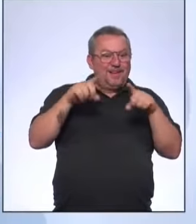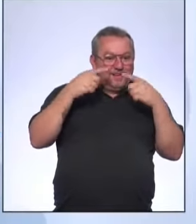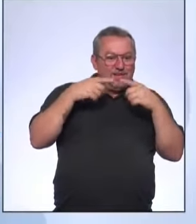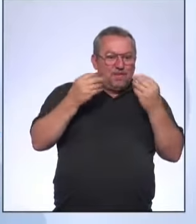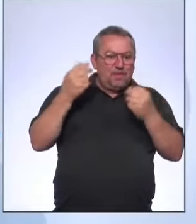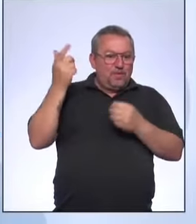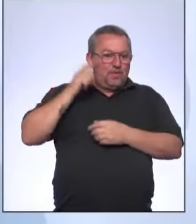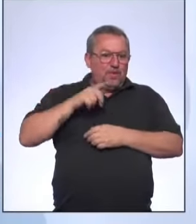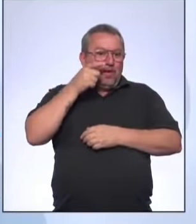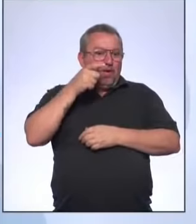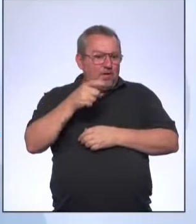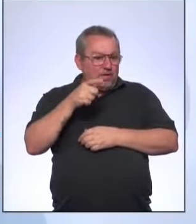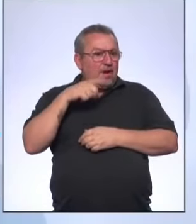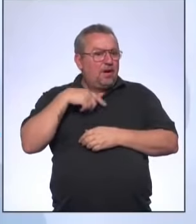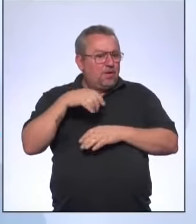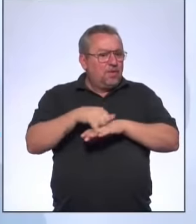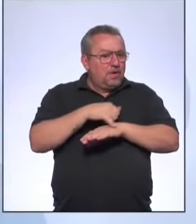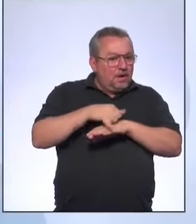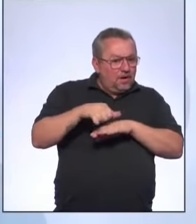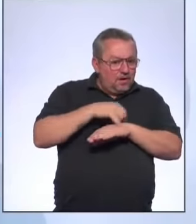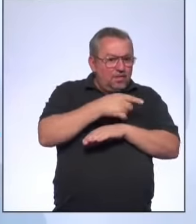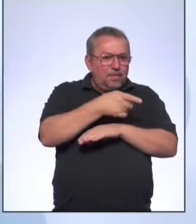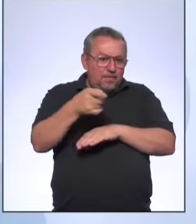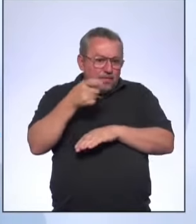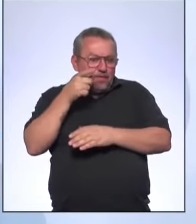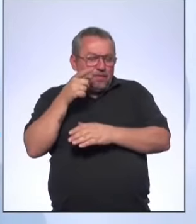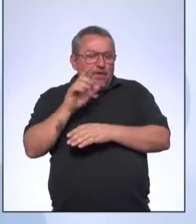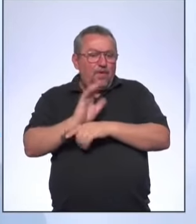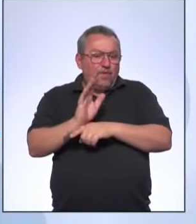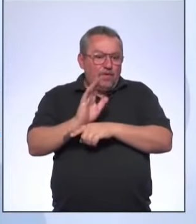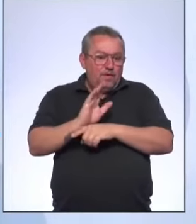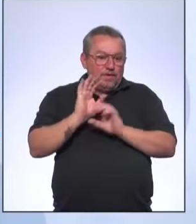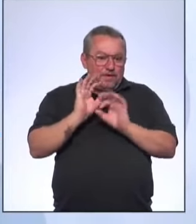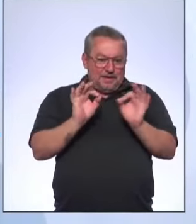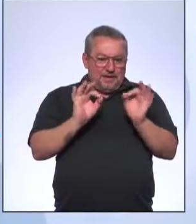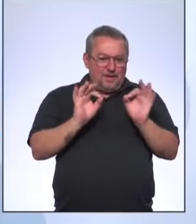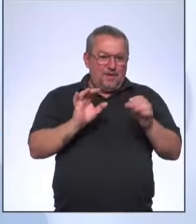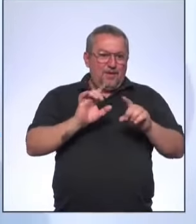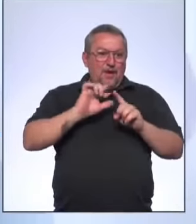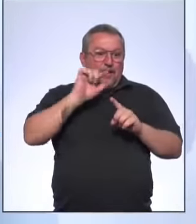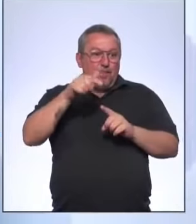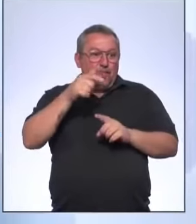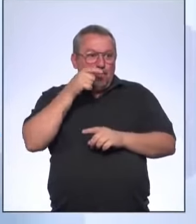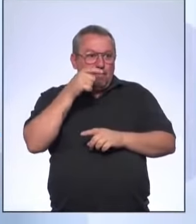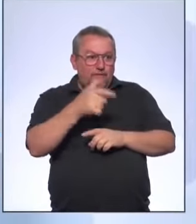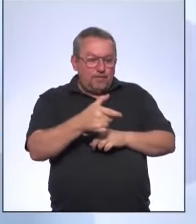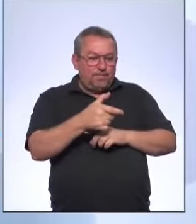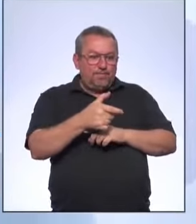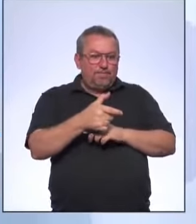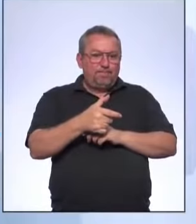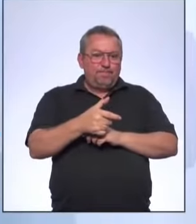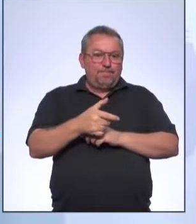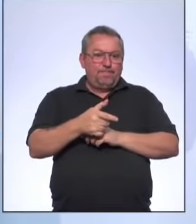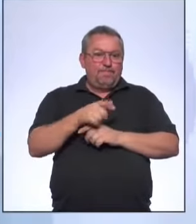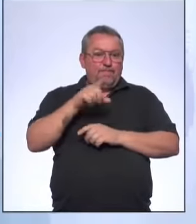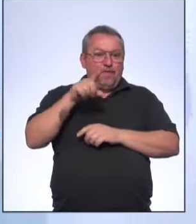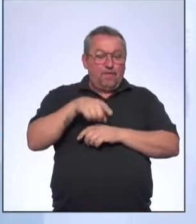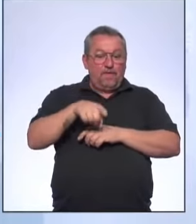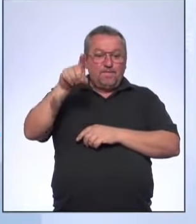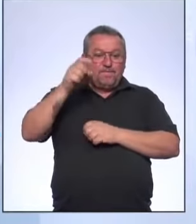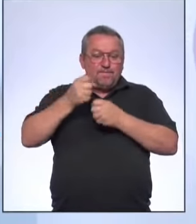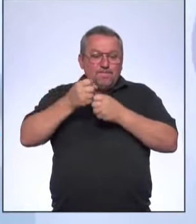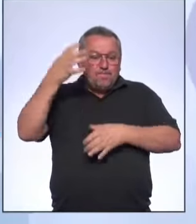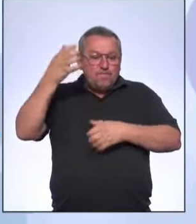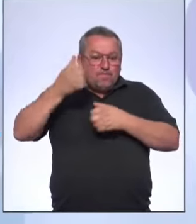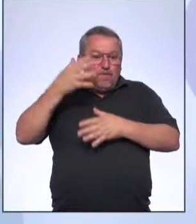não conseguem enxergar e isso é uma estratégia para vocês assistirem o vídeo certo e depois que você assistir o vídeo vocês viram lá no